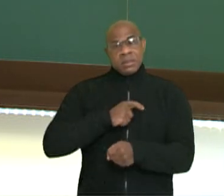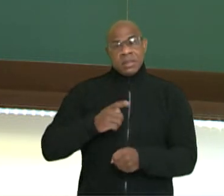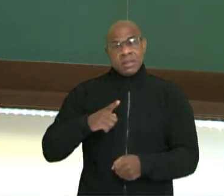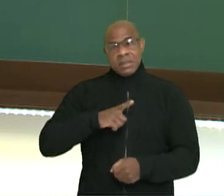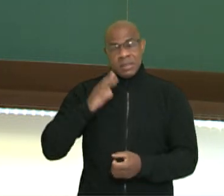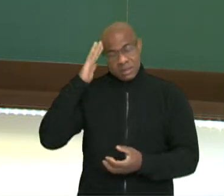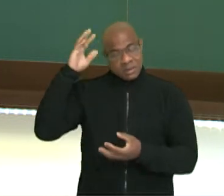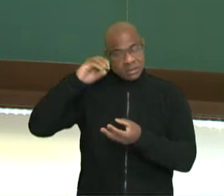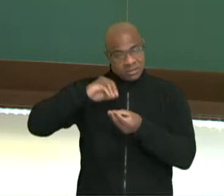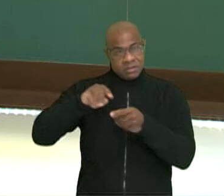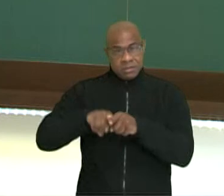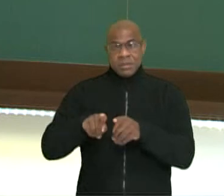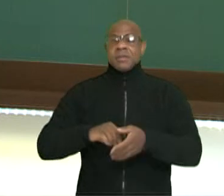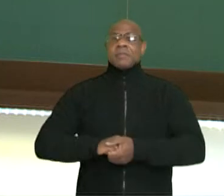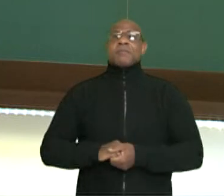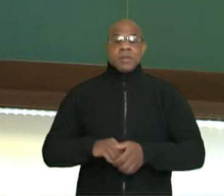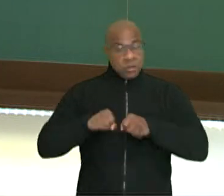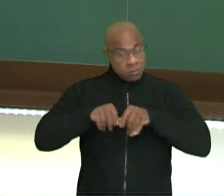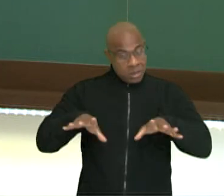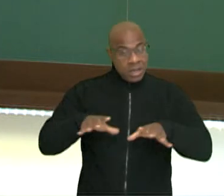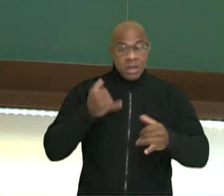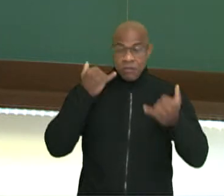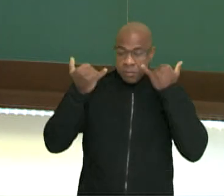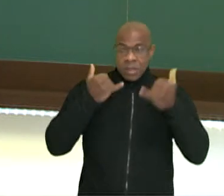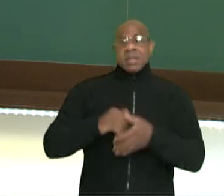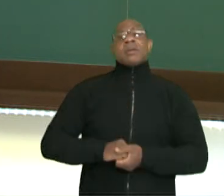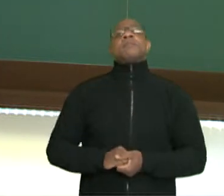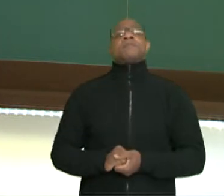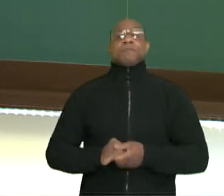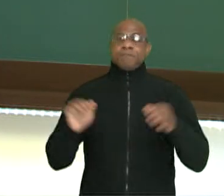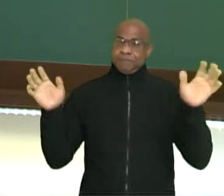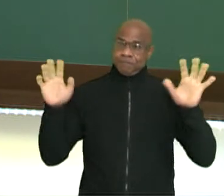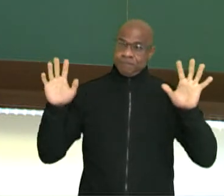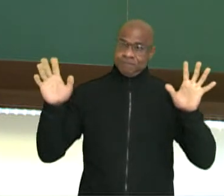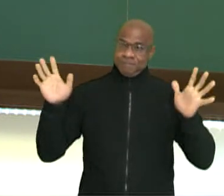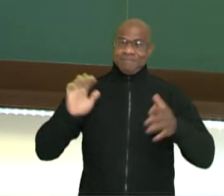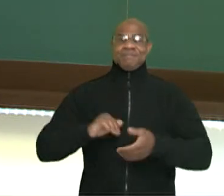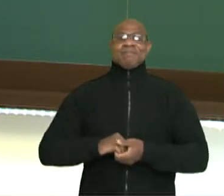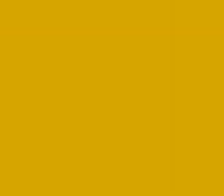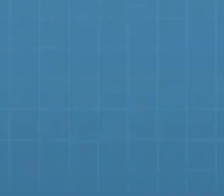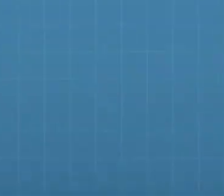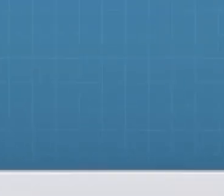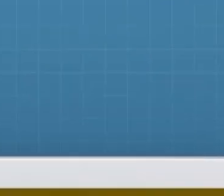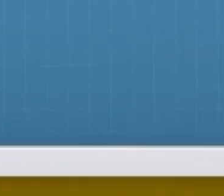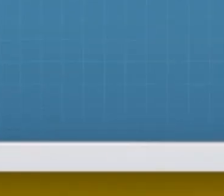Passe essa informação para frente, ok? E a gente se vê na próxima aula. Até mais, galerinha!